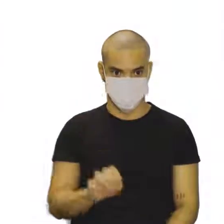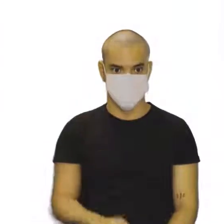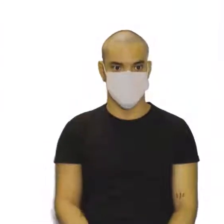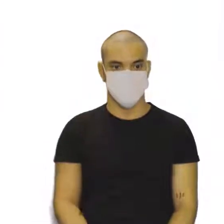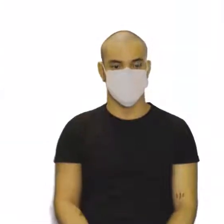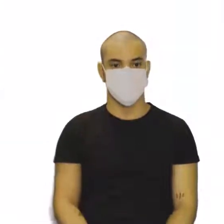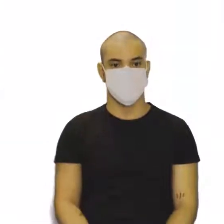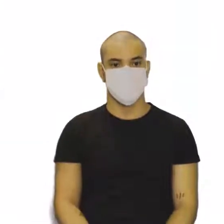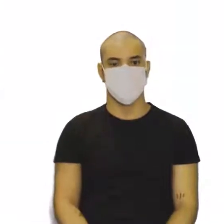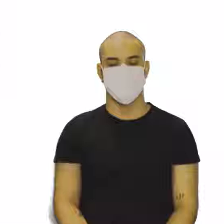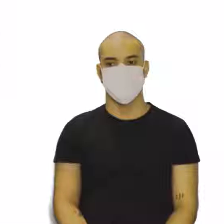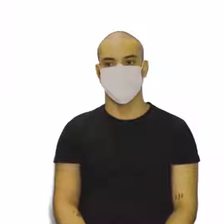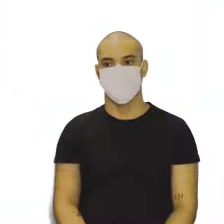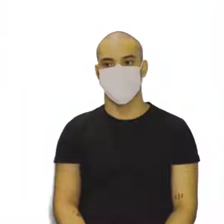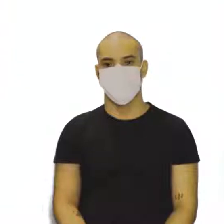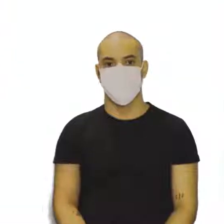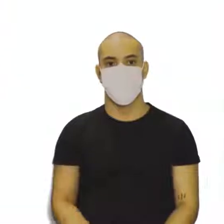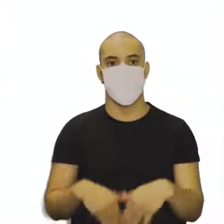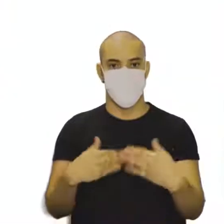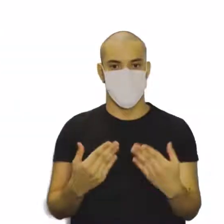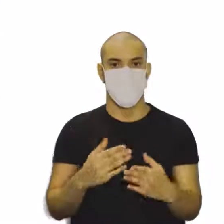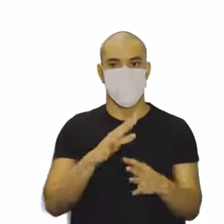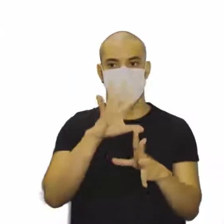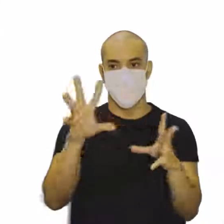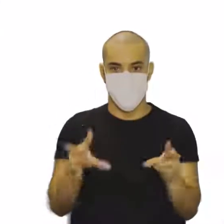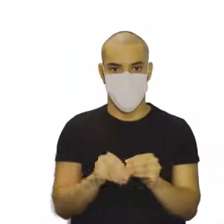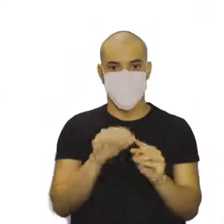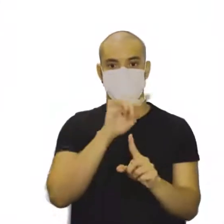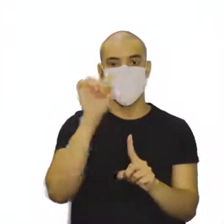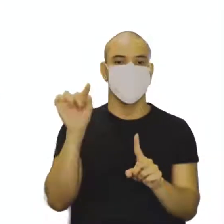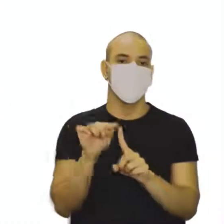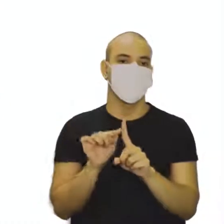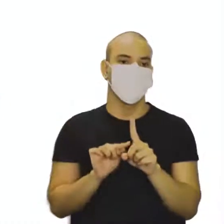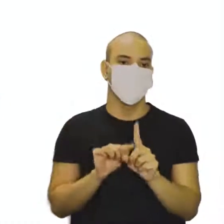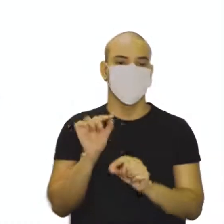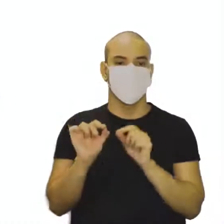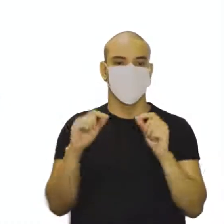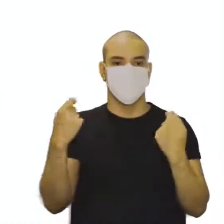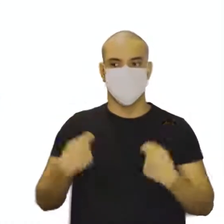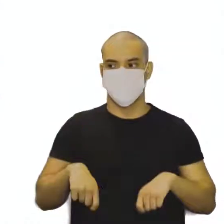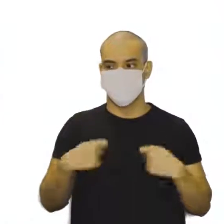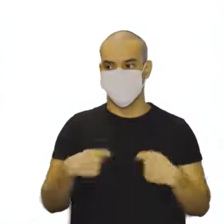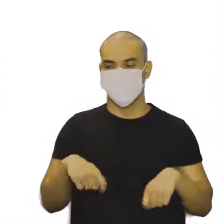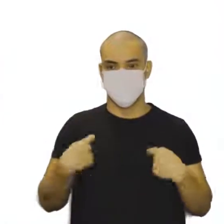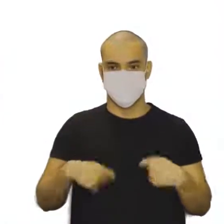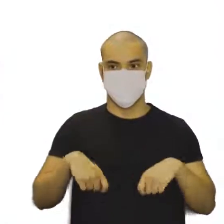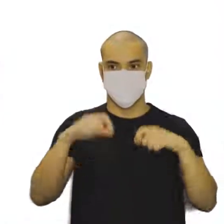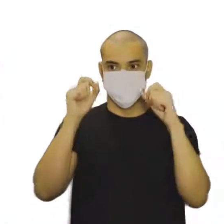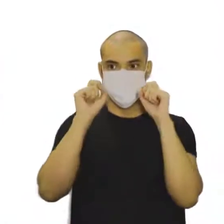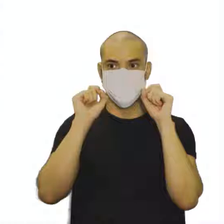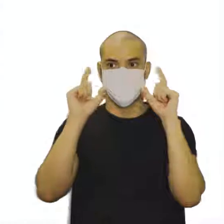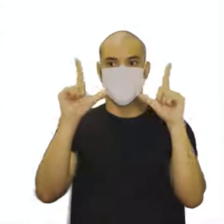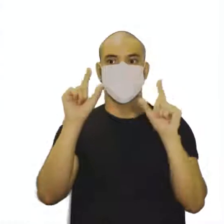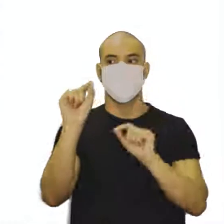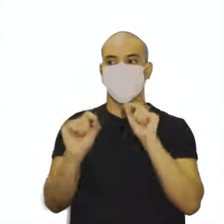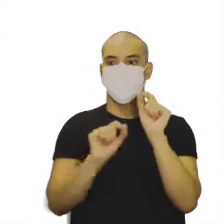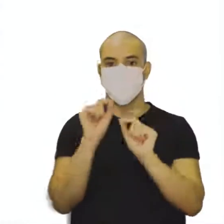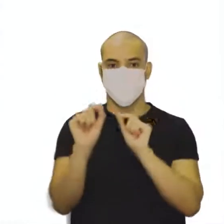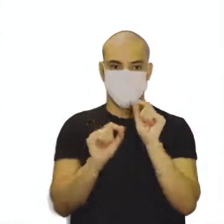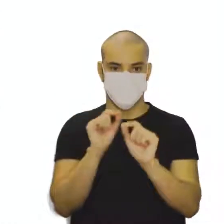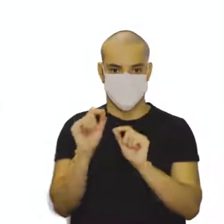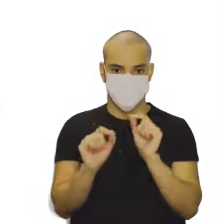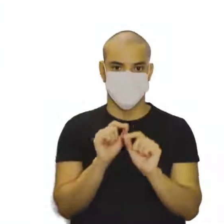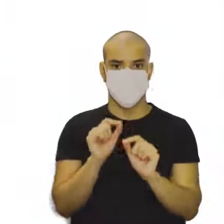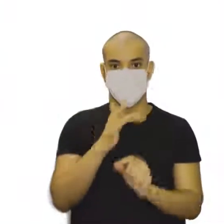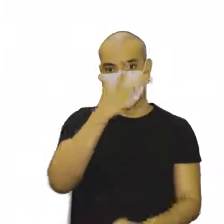ok? Bom, pessoal, para cumprir os seus objetivos, ele tem que fazer o quê? O sistema de proteção. Ele deve alertar